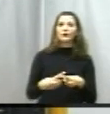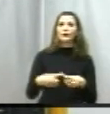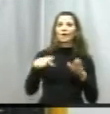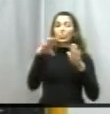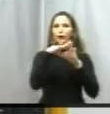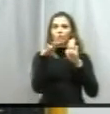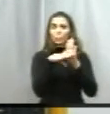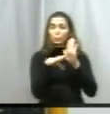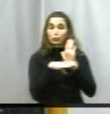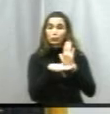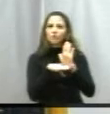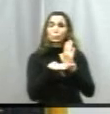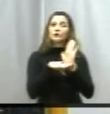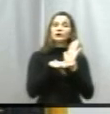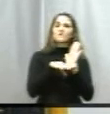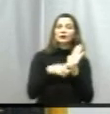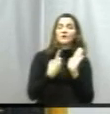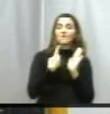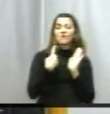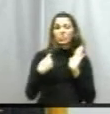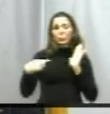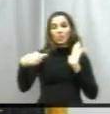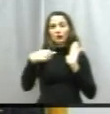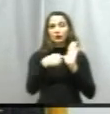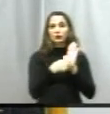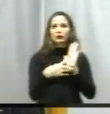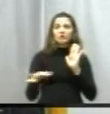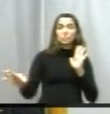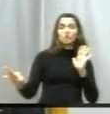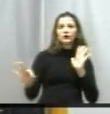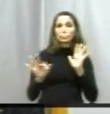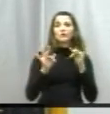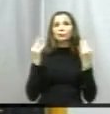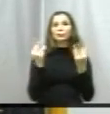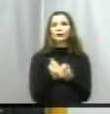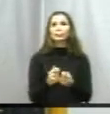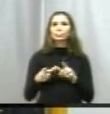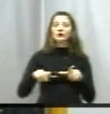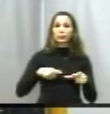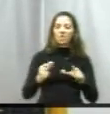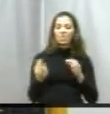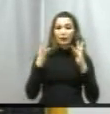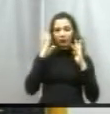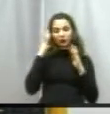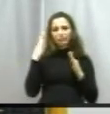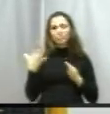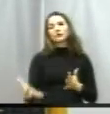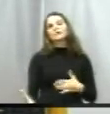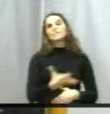visa, ao longo prazo, ao final dos trabalhos, trazer resoluções e melhor